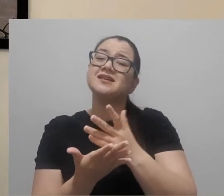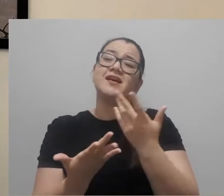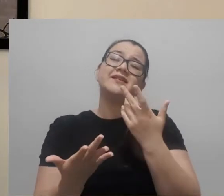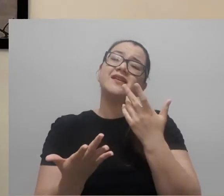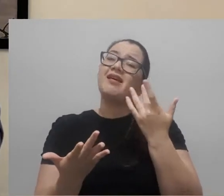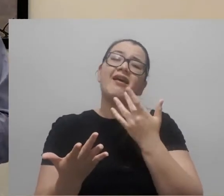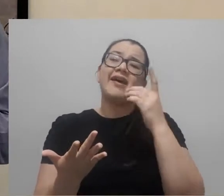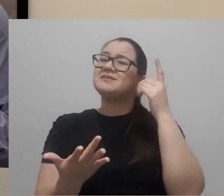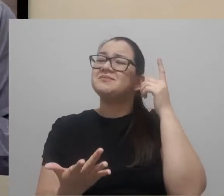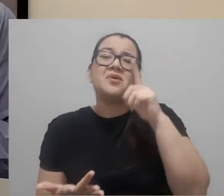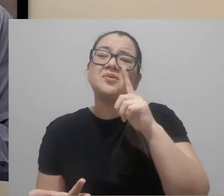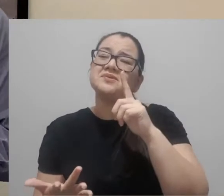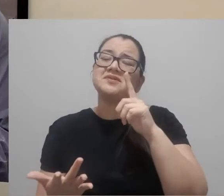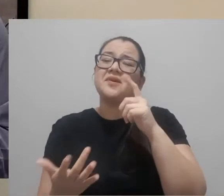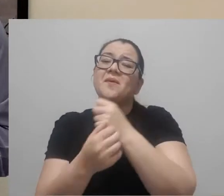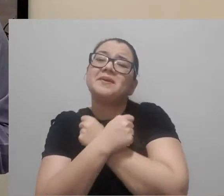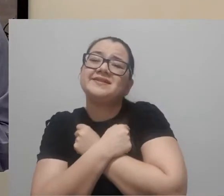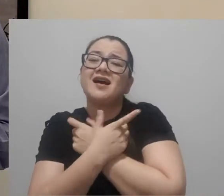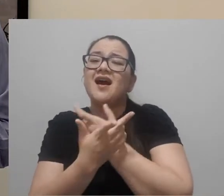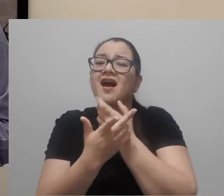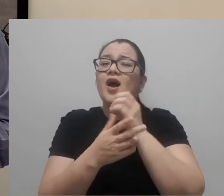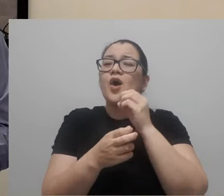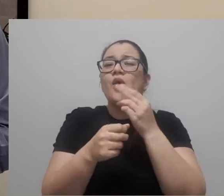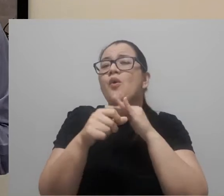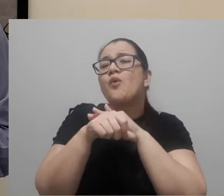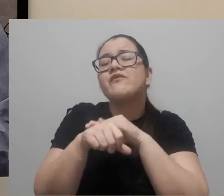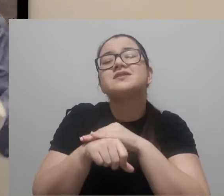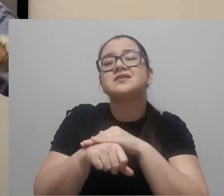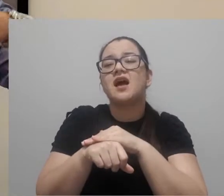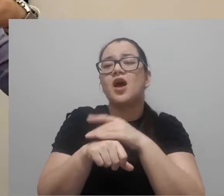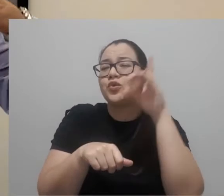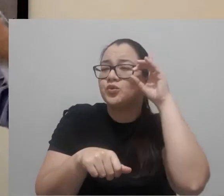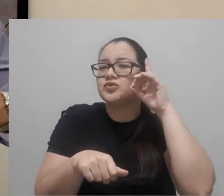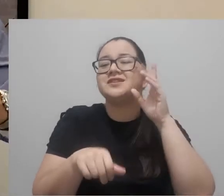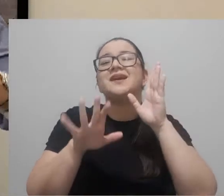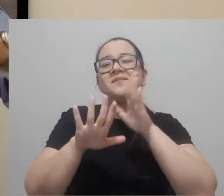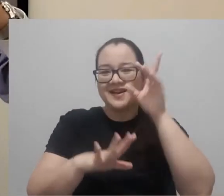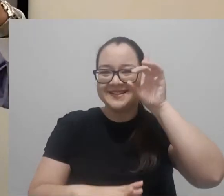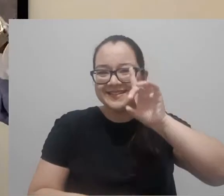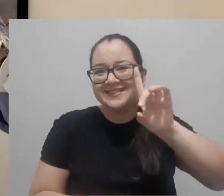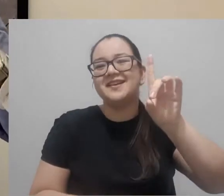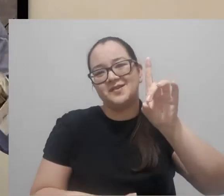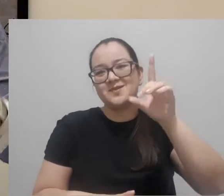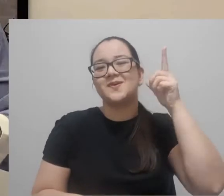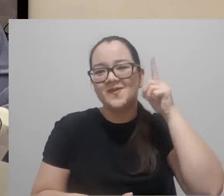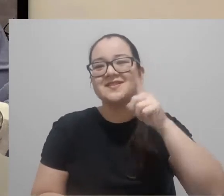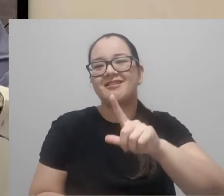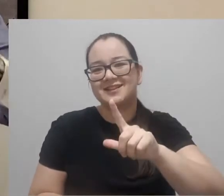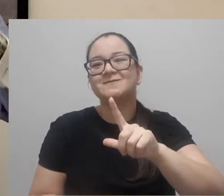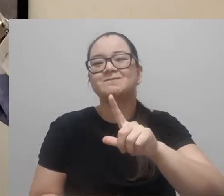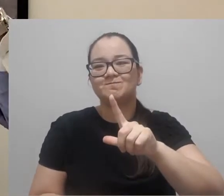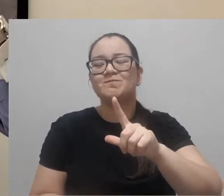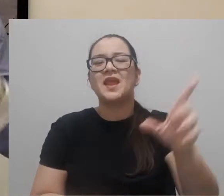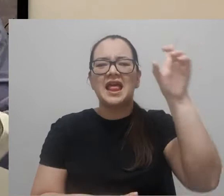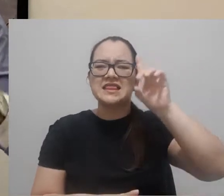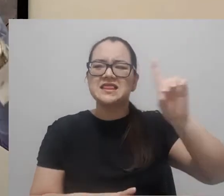dar um abraço, mas o Senhor certamente faz isso todos os dias. Nós temos a presença do bom pastor,